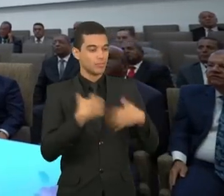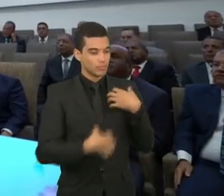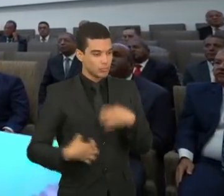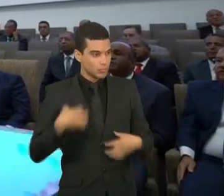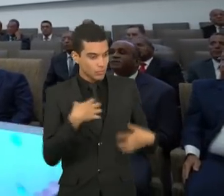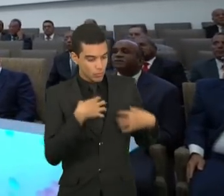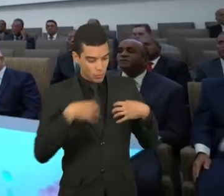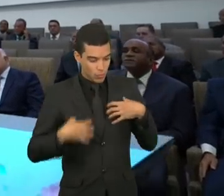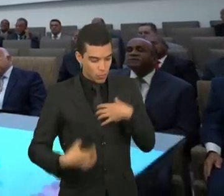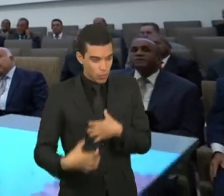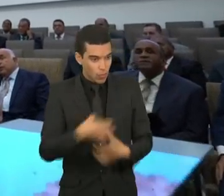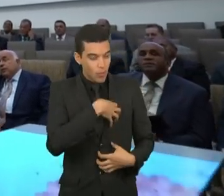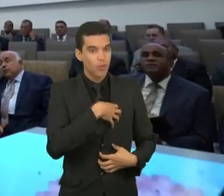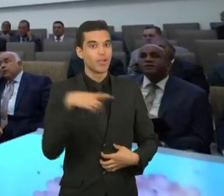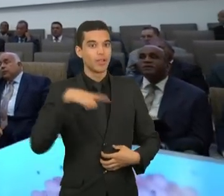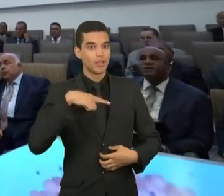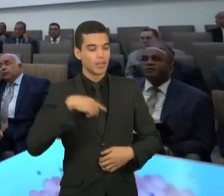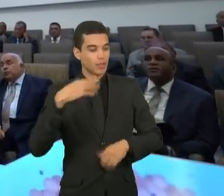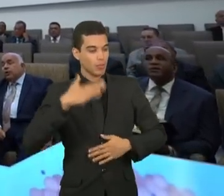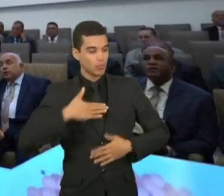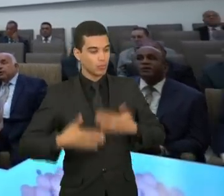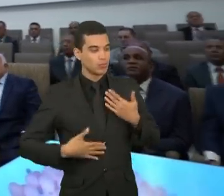tem sistema imunológico